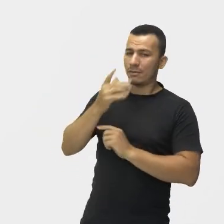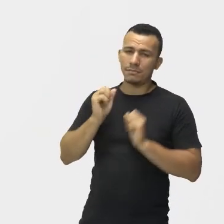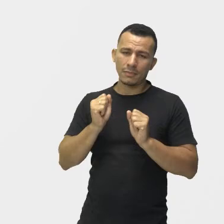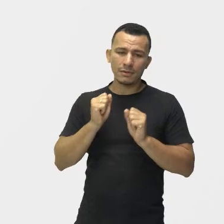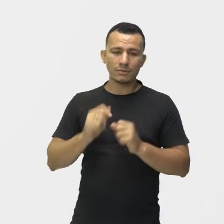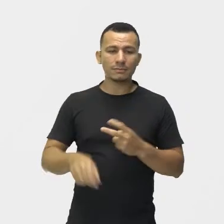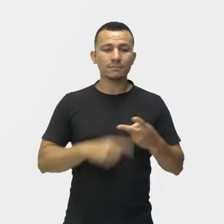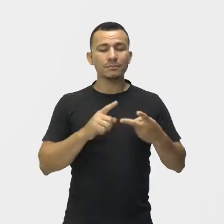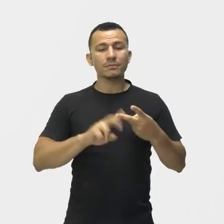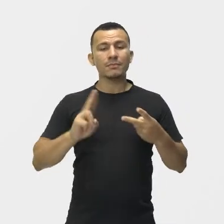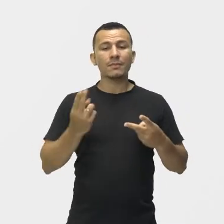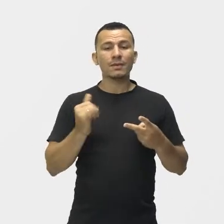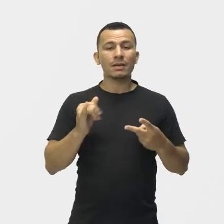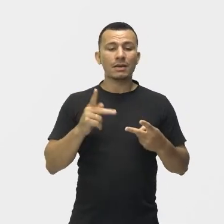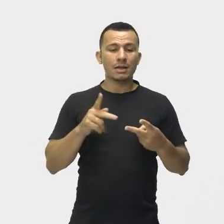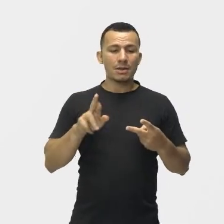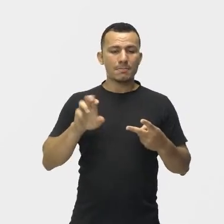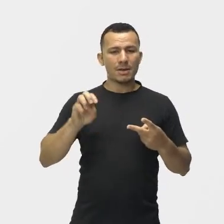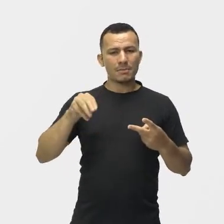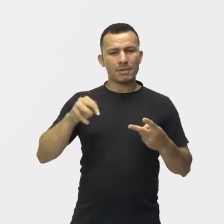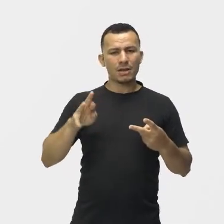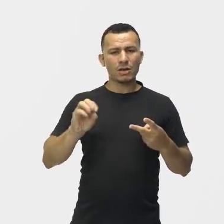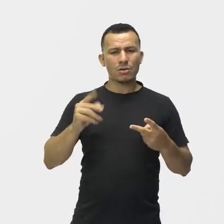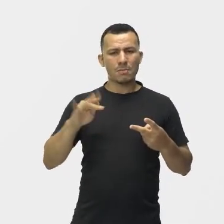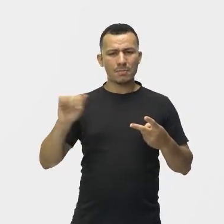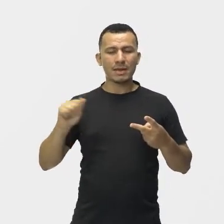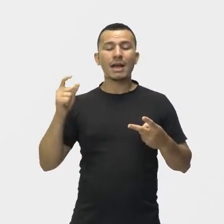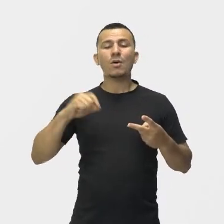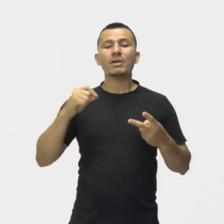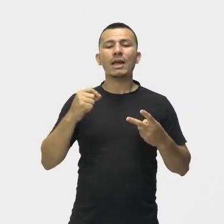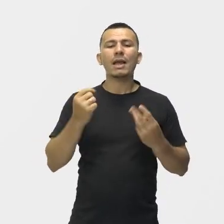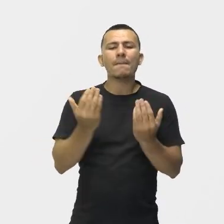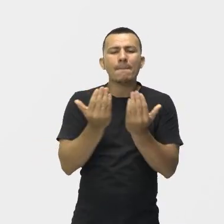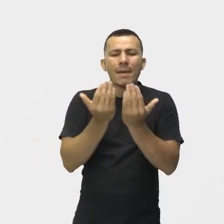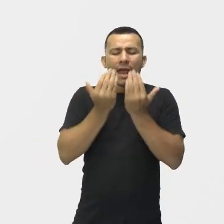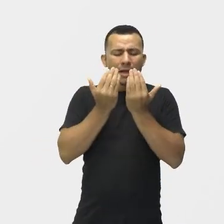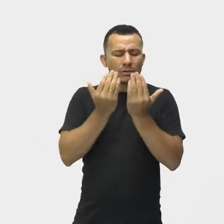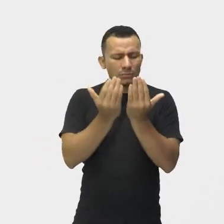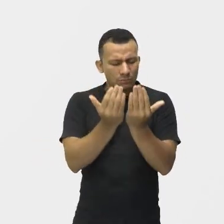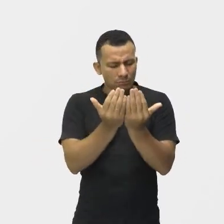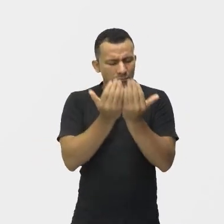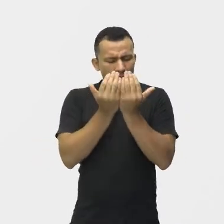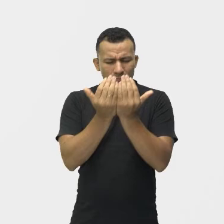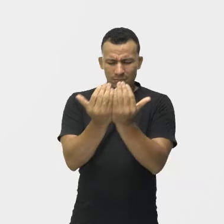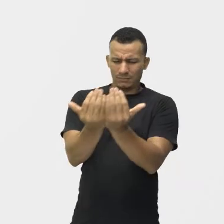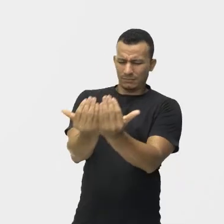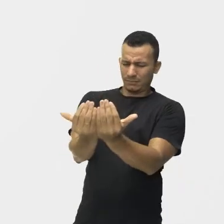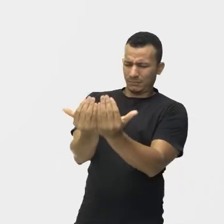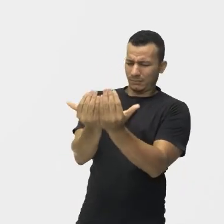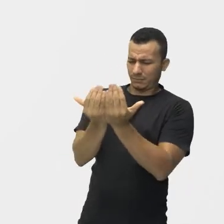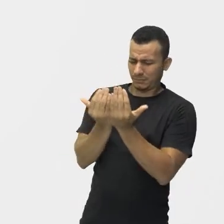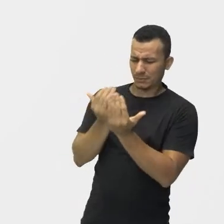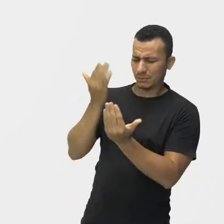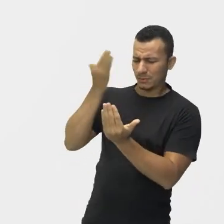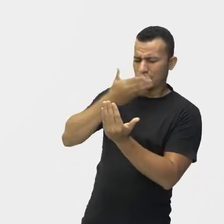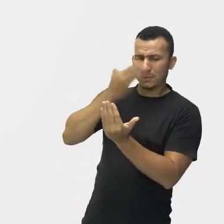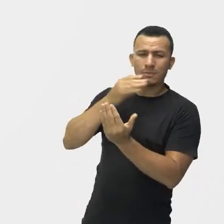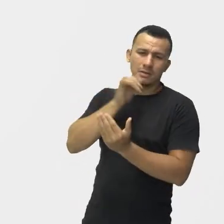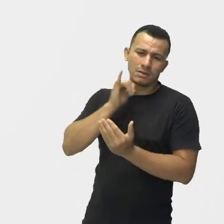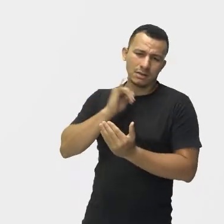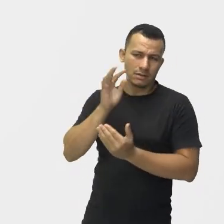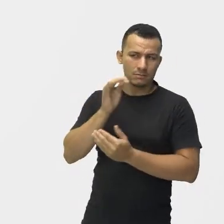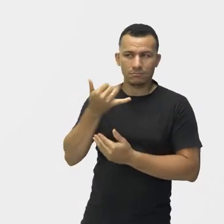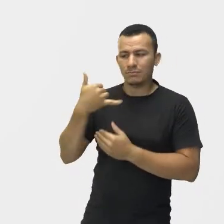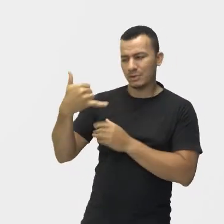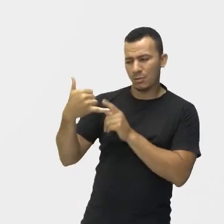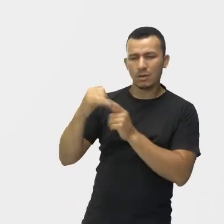a hipermetropia, que é a dificuldade de ver o que está perto. Às vezes você estica ali o braço para você conseguir ler o que está no seu celular, né?